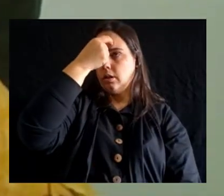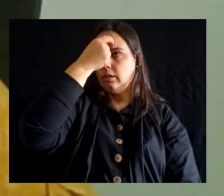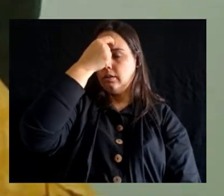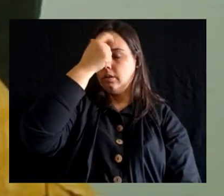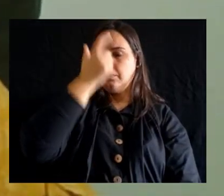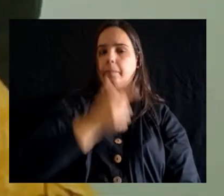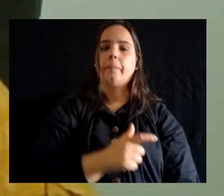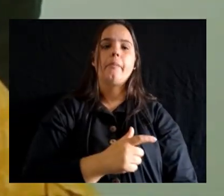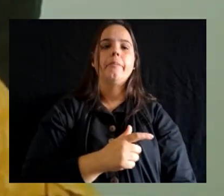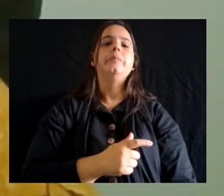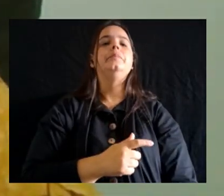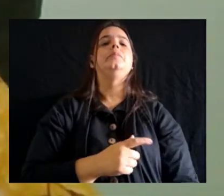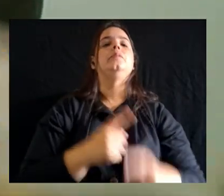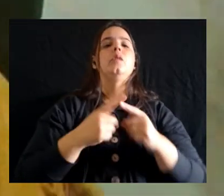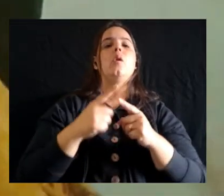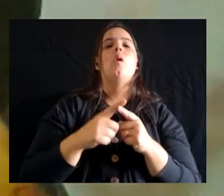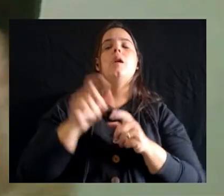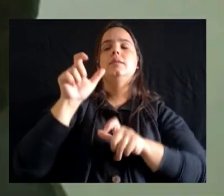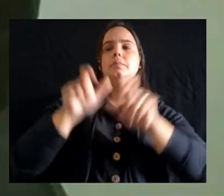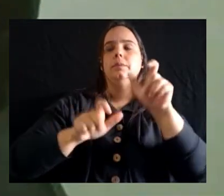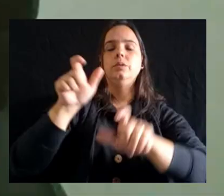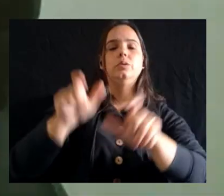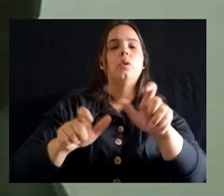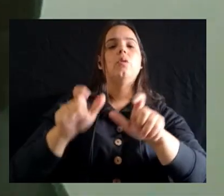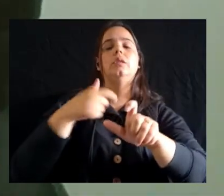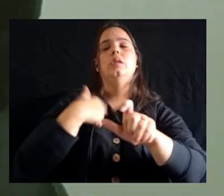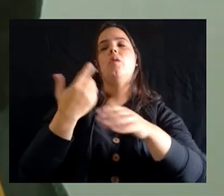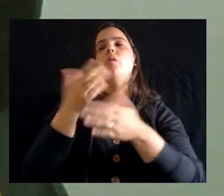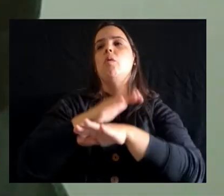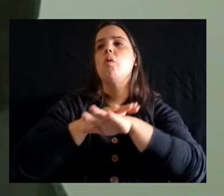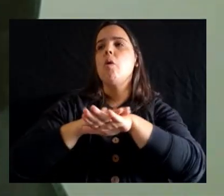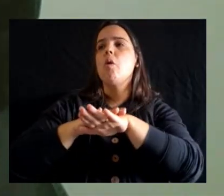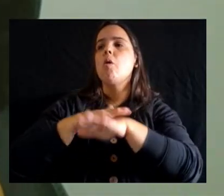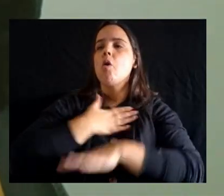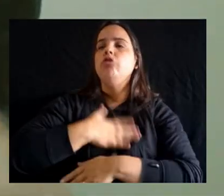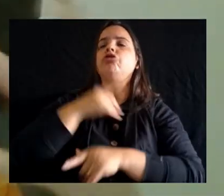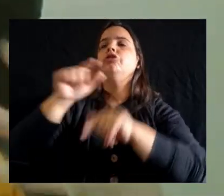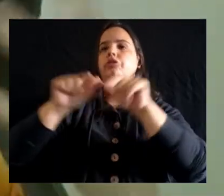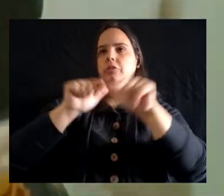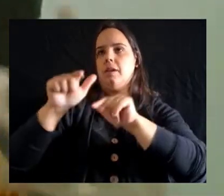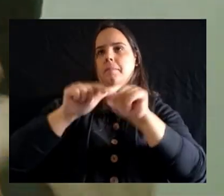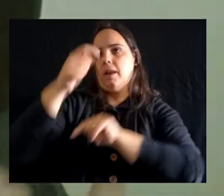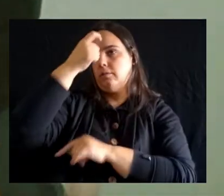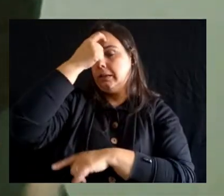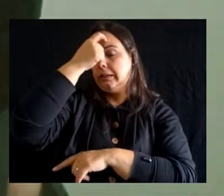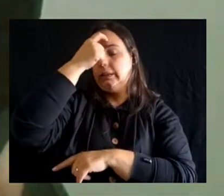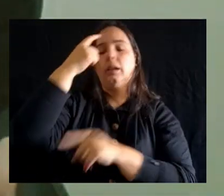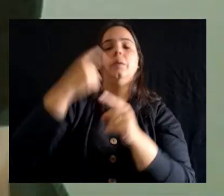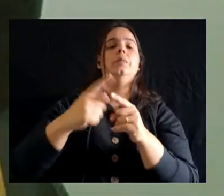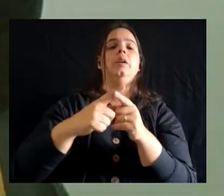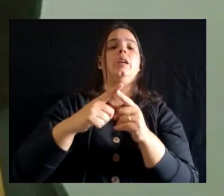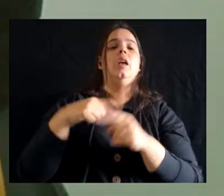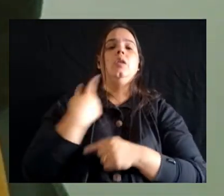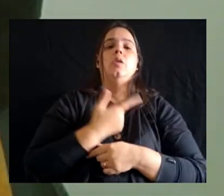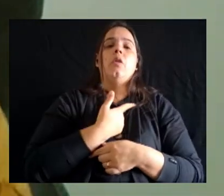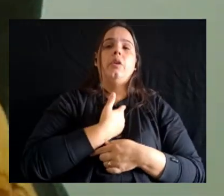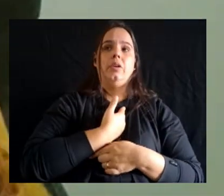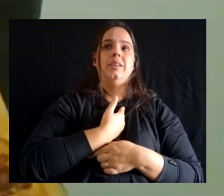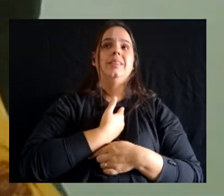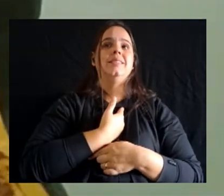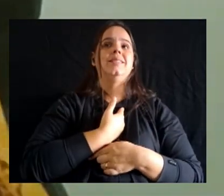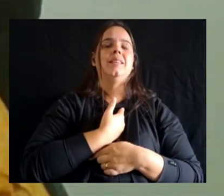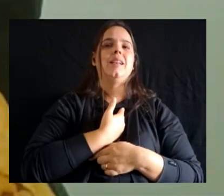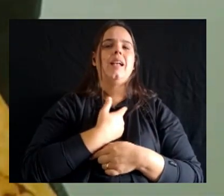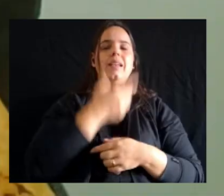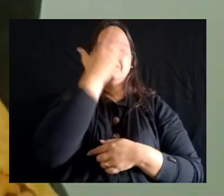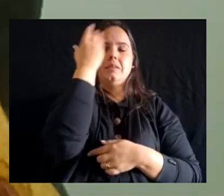as pacientes, porque, como a Renata falou, né? A gente deixa de se questionar. E aí a